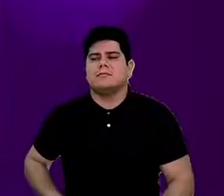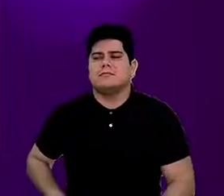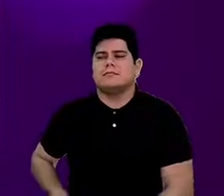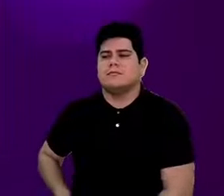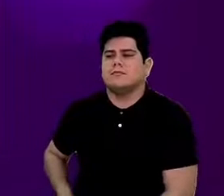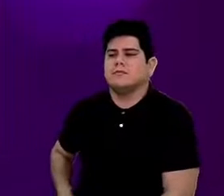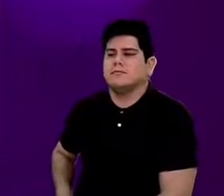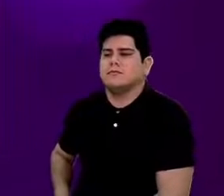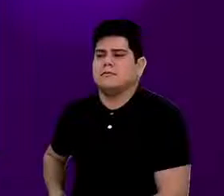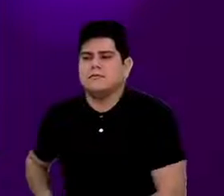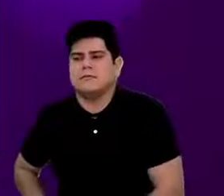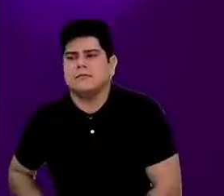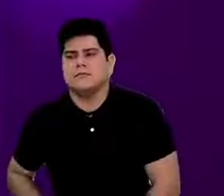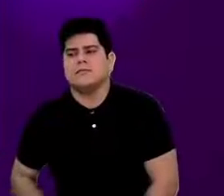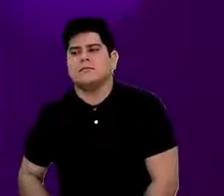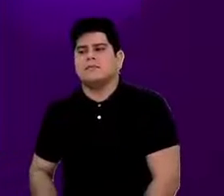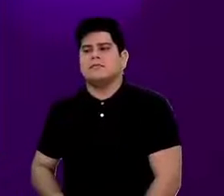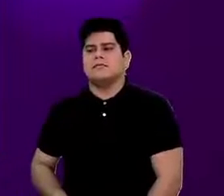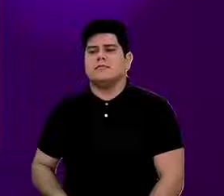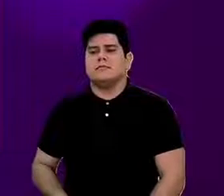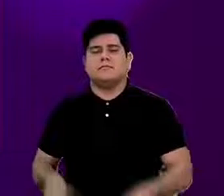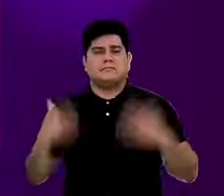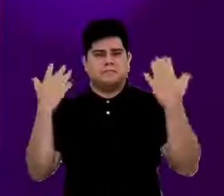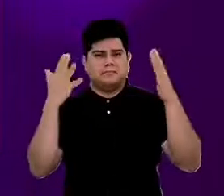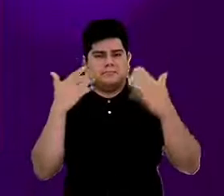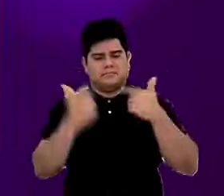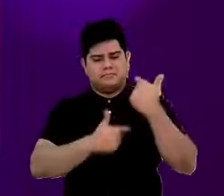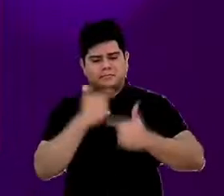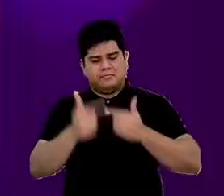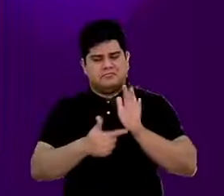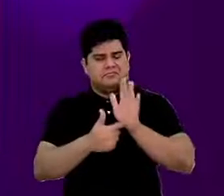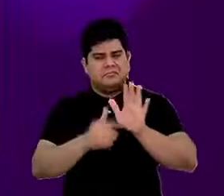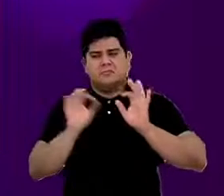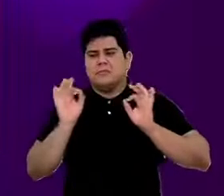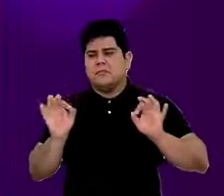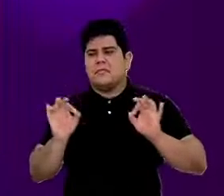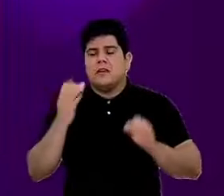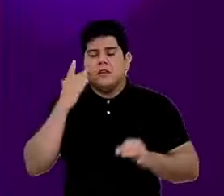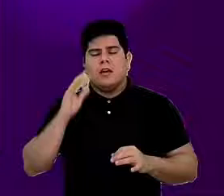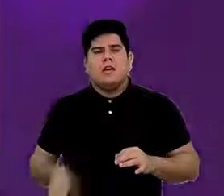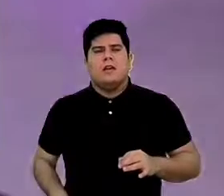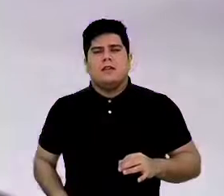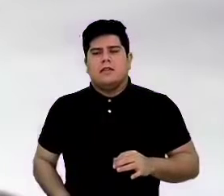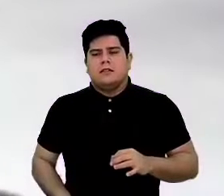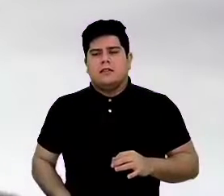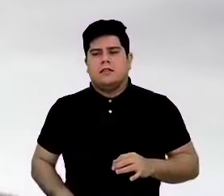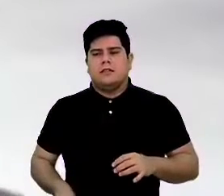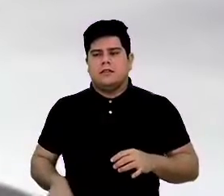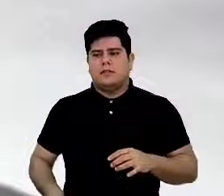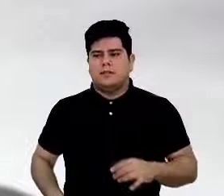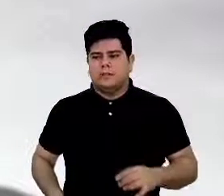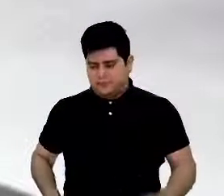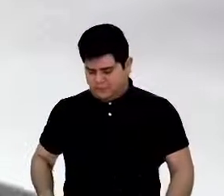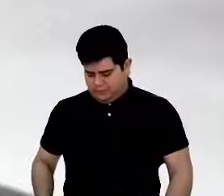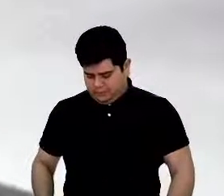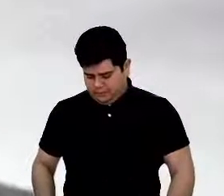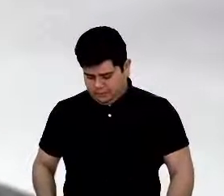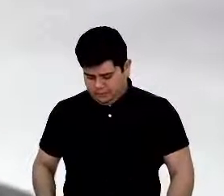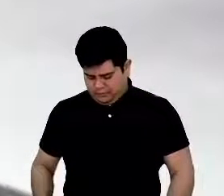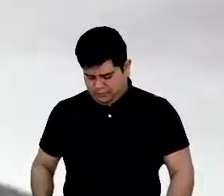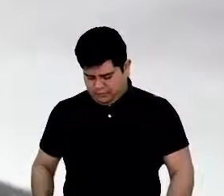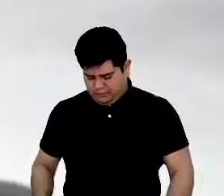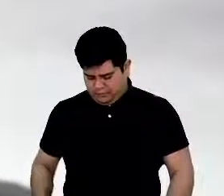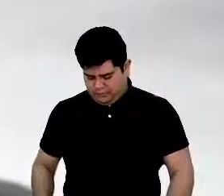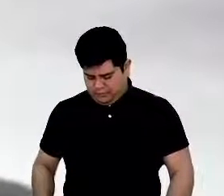Parabéns, Ariane, pela brilhante apresentação e pelo brilhante trabalho seu. Eu acho que foi muito propícia essa apresentação, pegando, inclusive, palestras